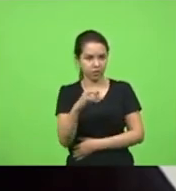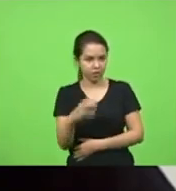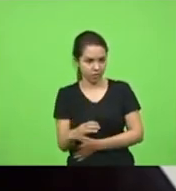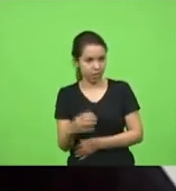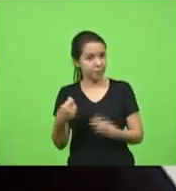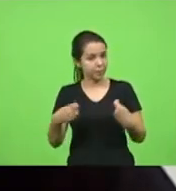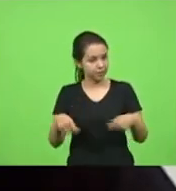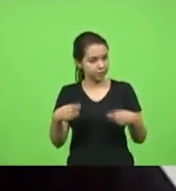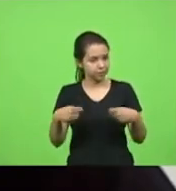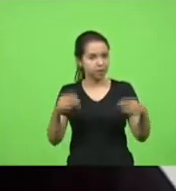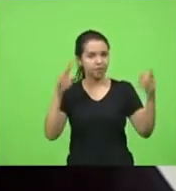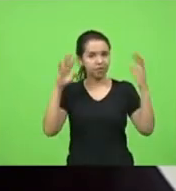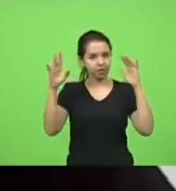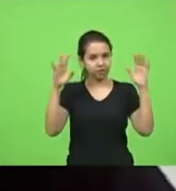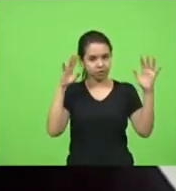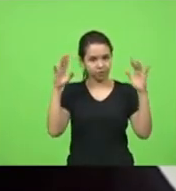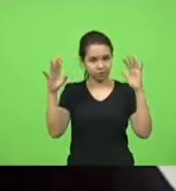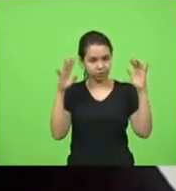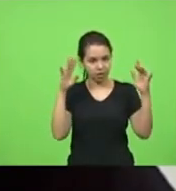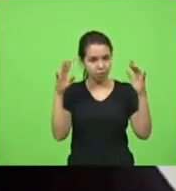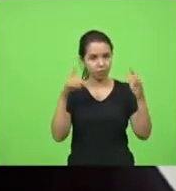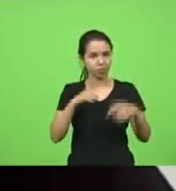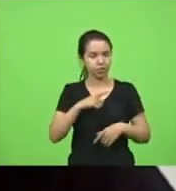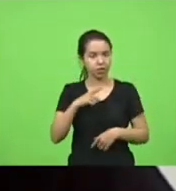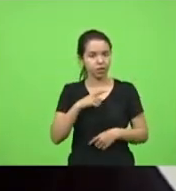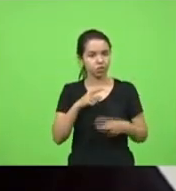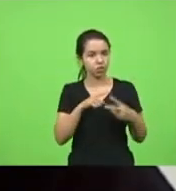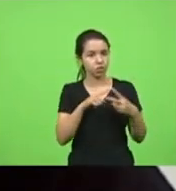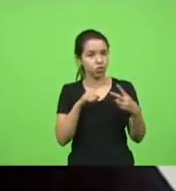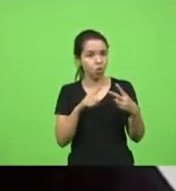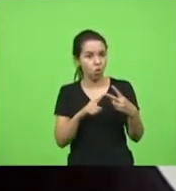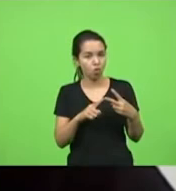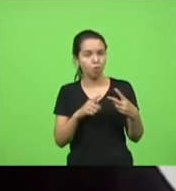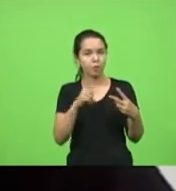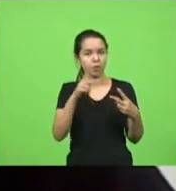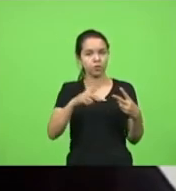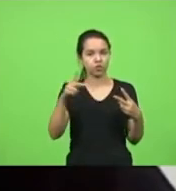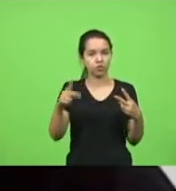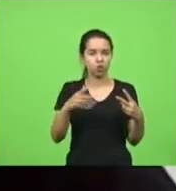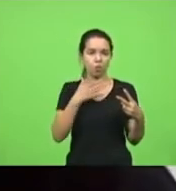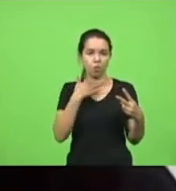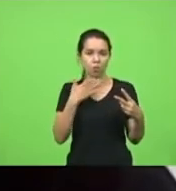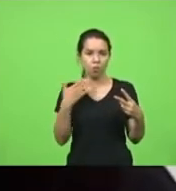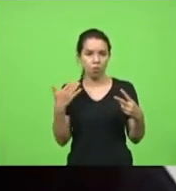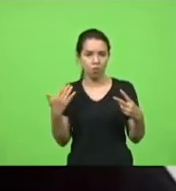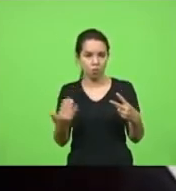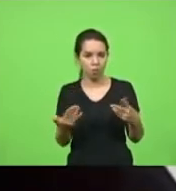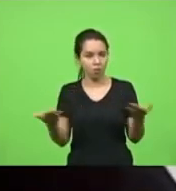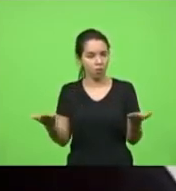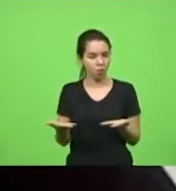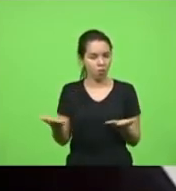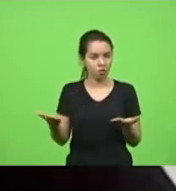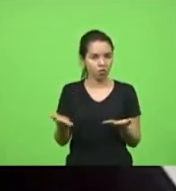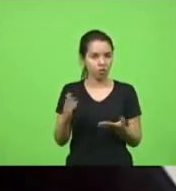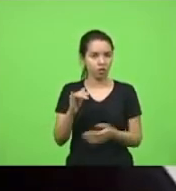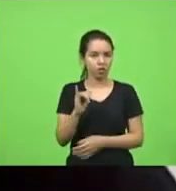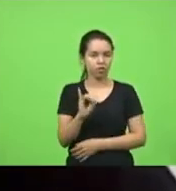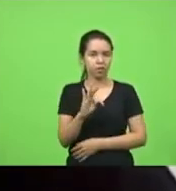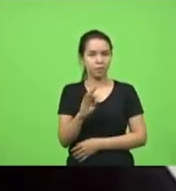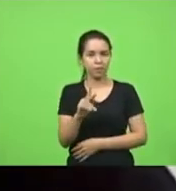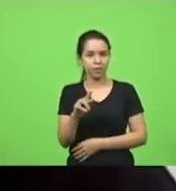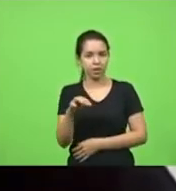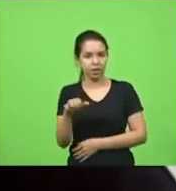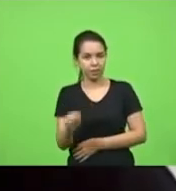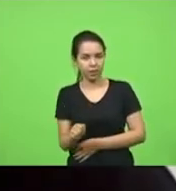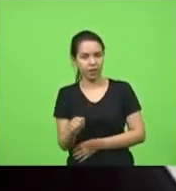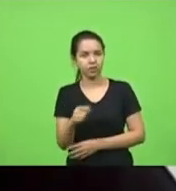reflexão. Nós tivemos dois óbitos de professores anunciados hoje em Itapema, três óbitos em